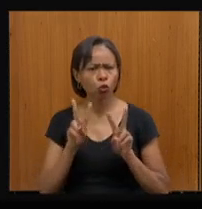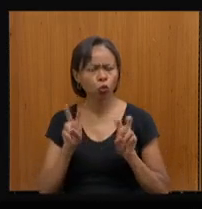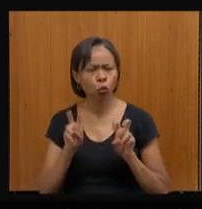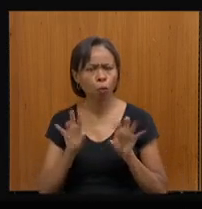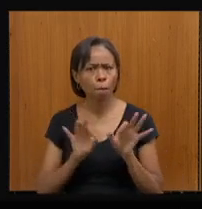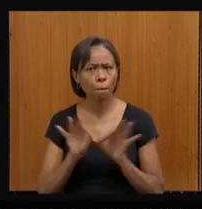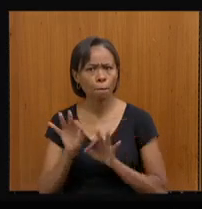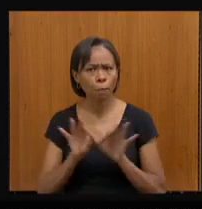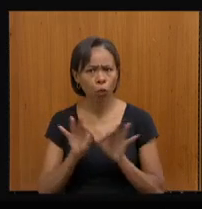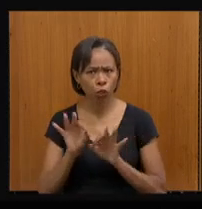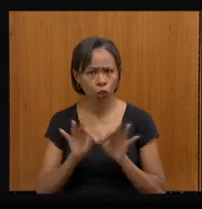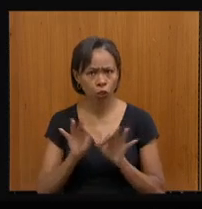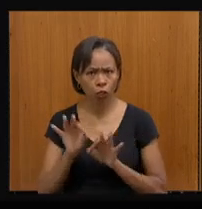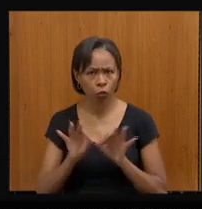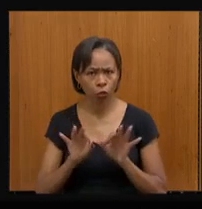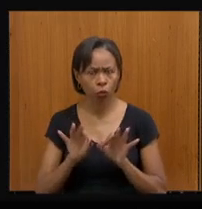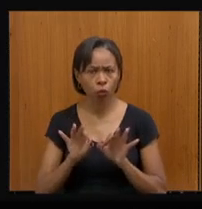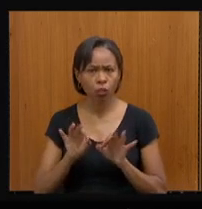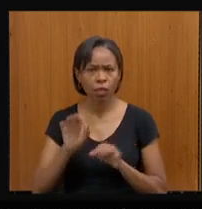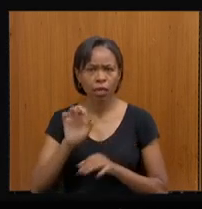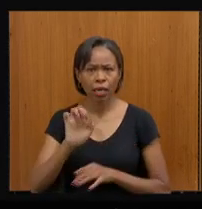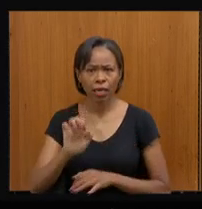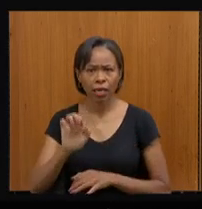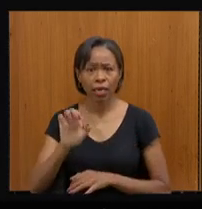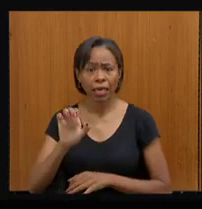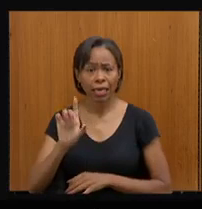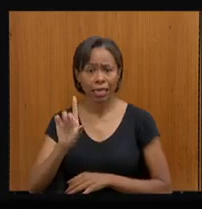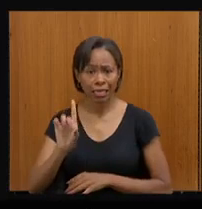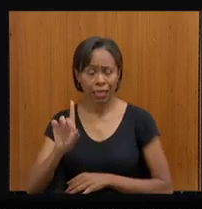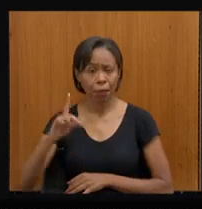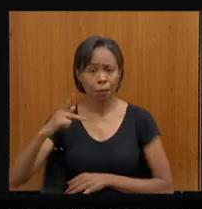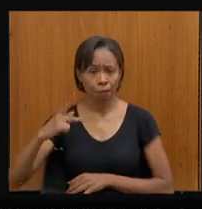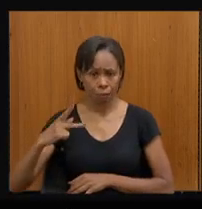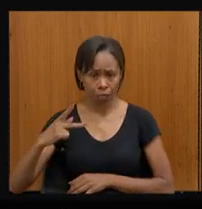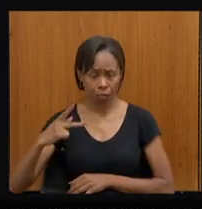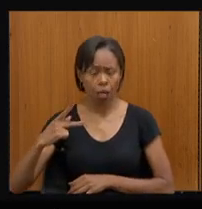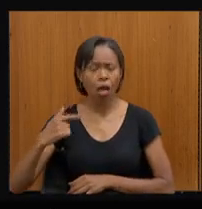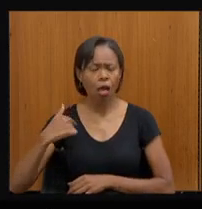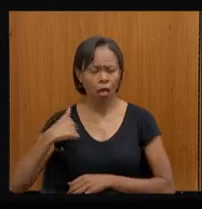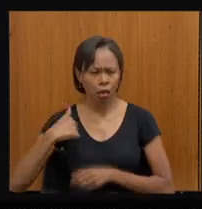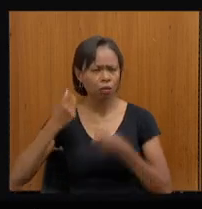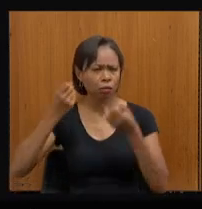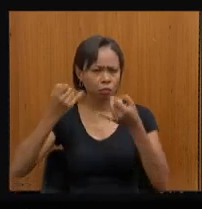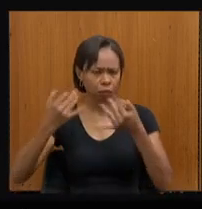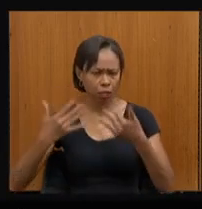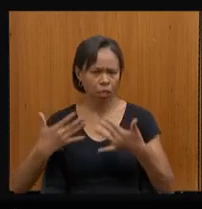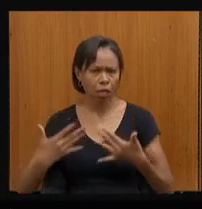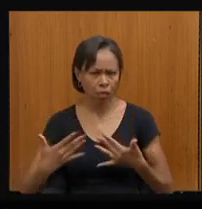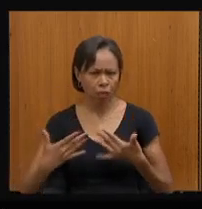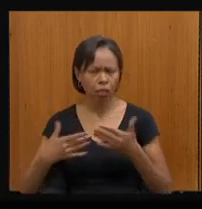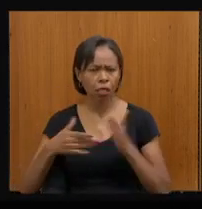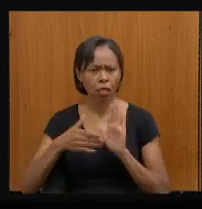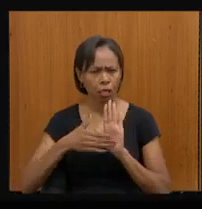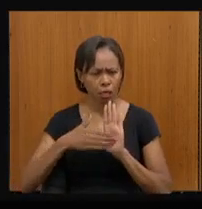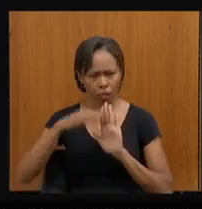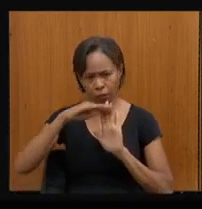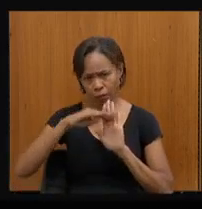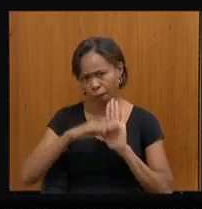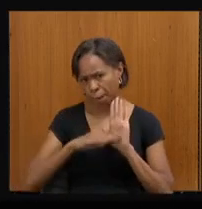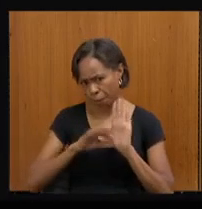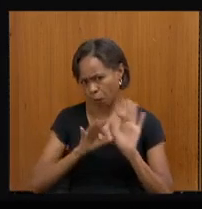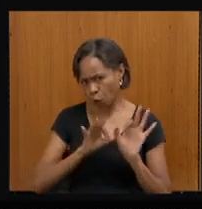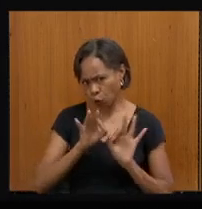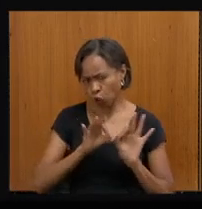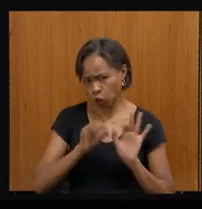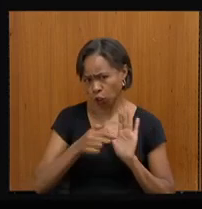lá da EDP Eu gostaria de falar um pouco sobre esse projeto que é uma realidade nós fechamos um